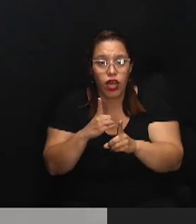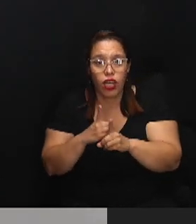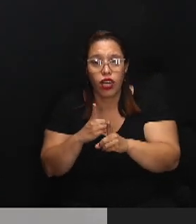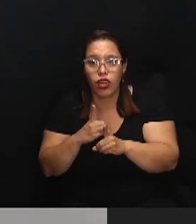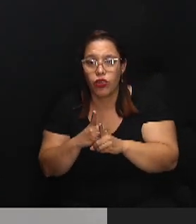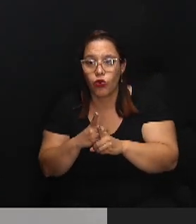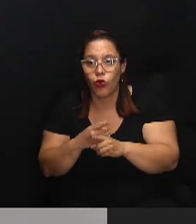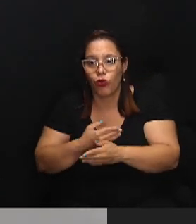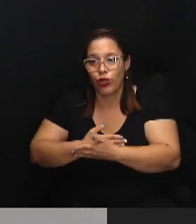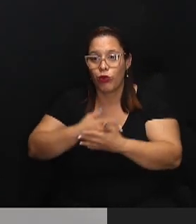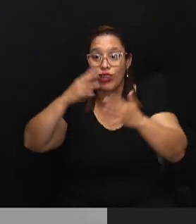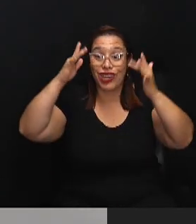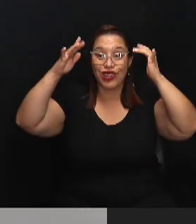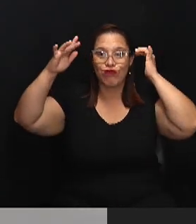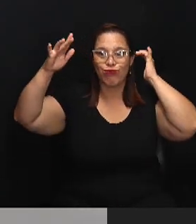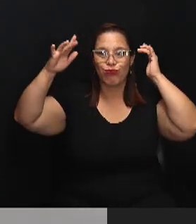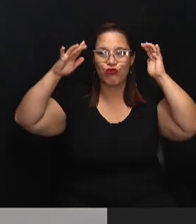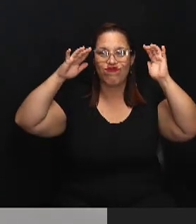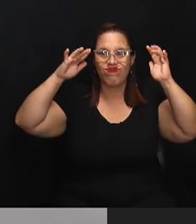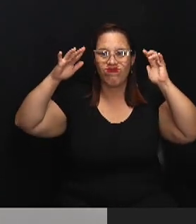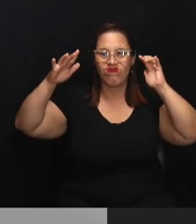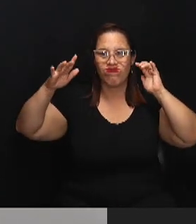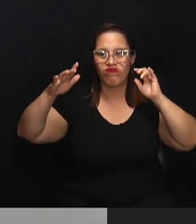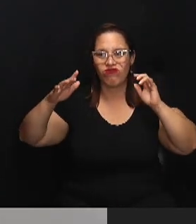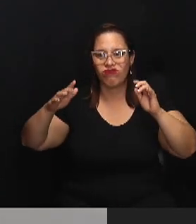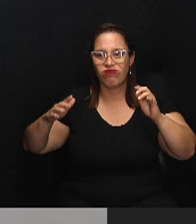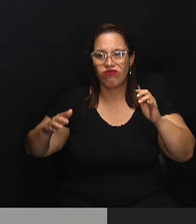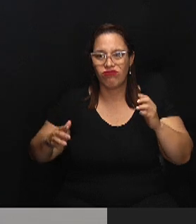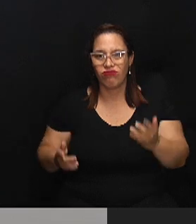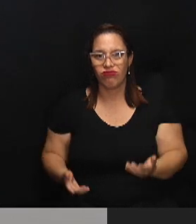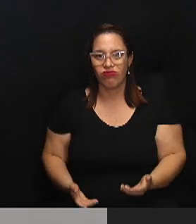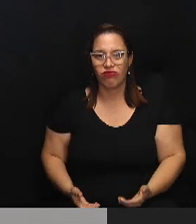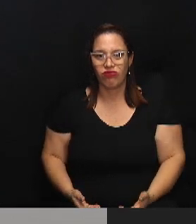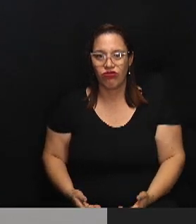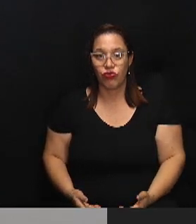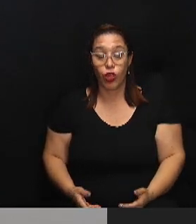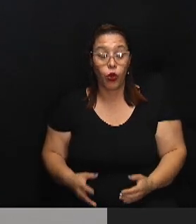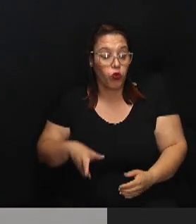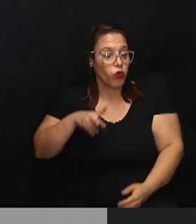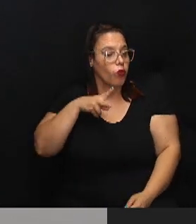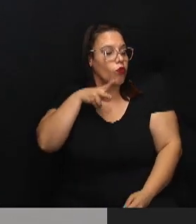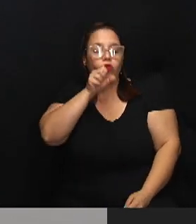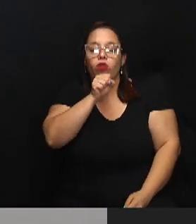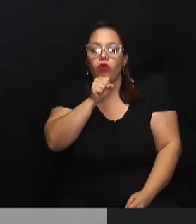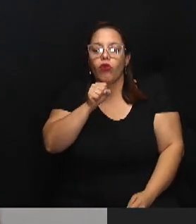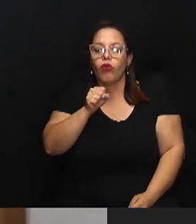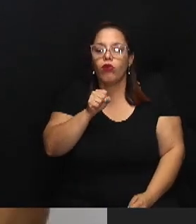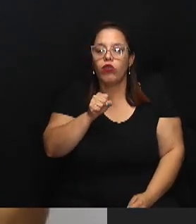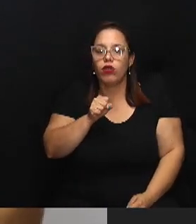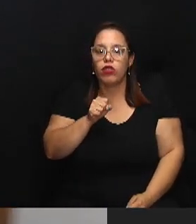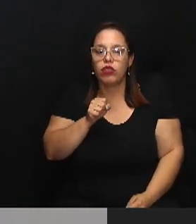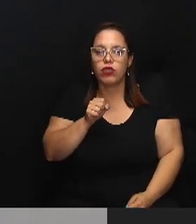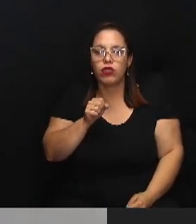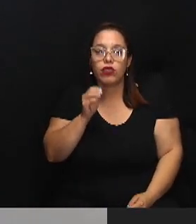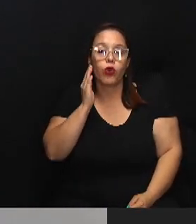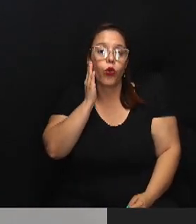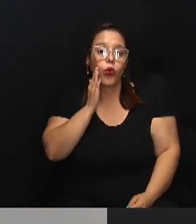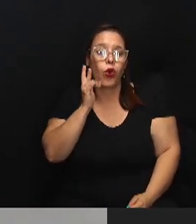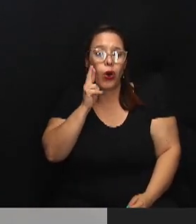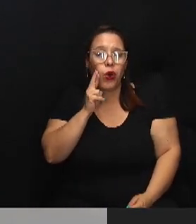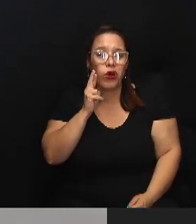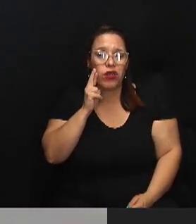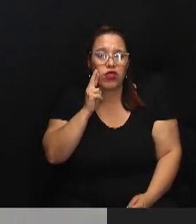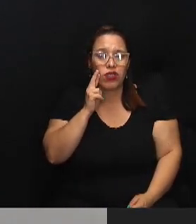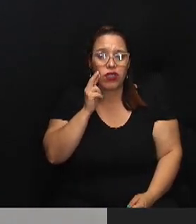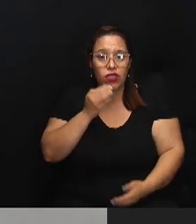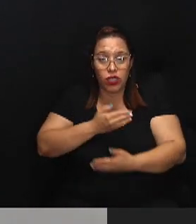sonhou. Ela não encontra o bebê forte, ela não encontra o bebê rodadinho, ela encontra